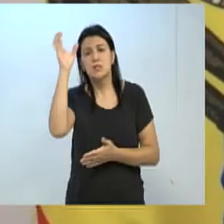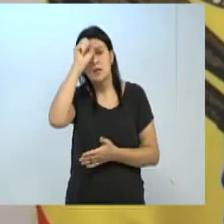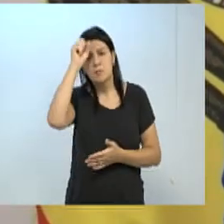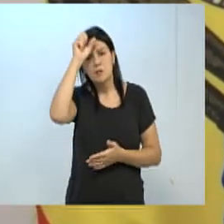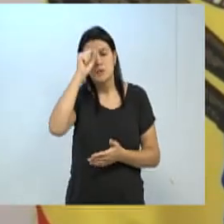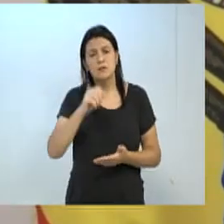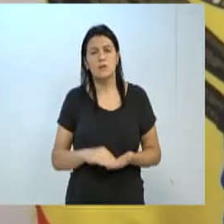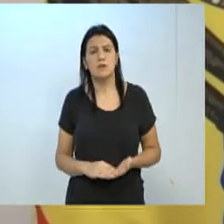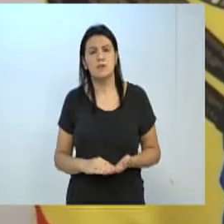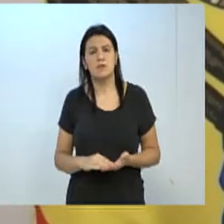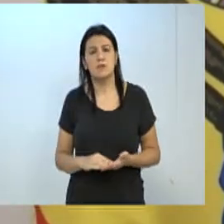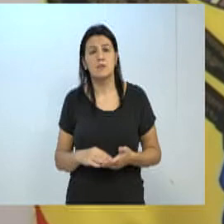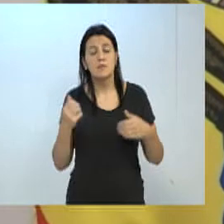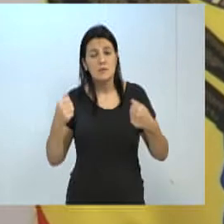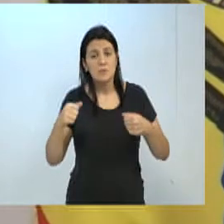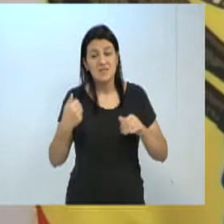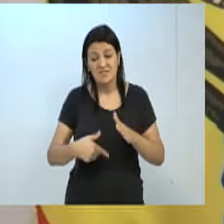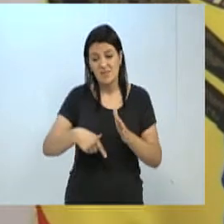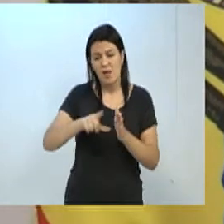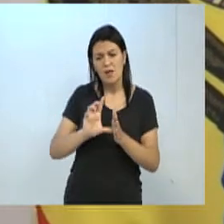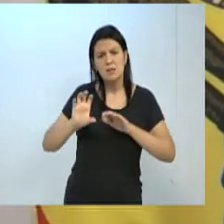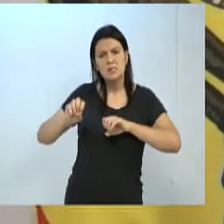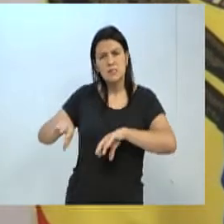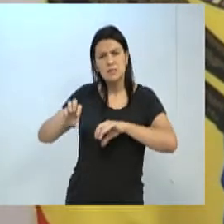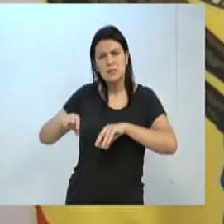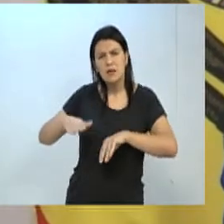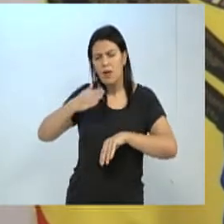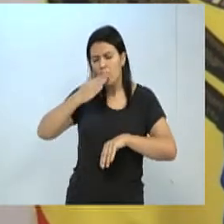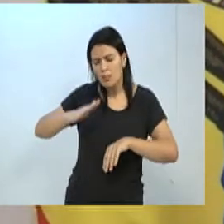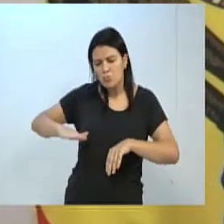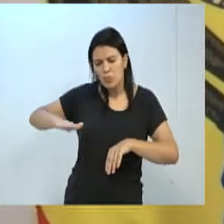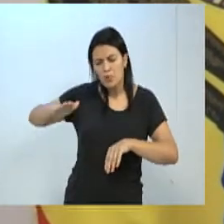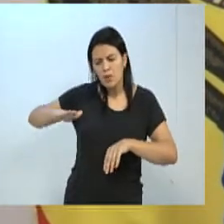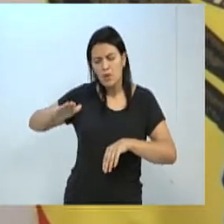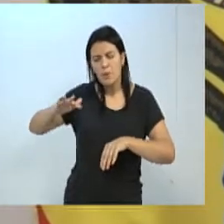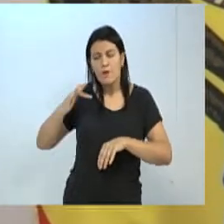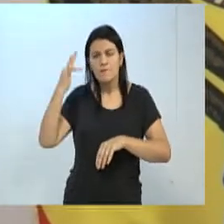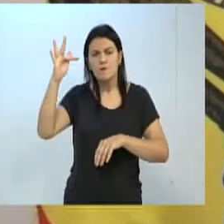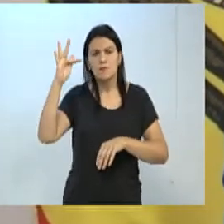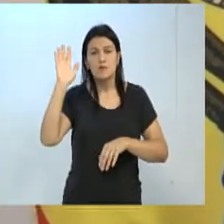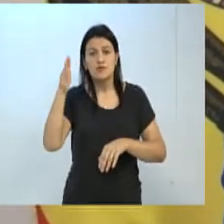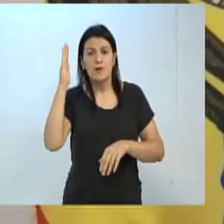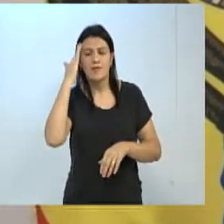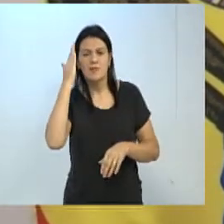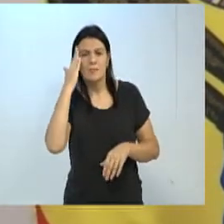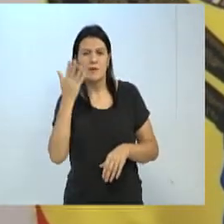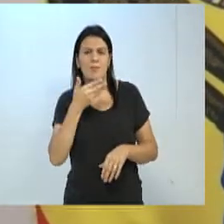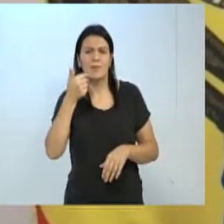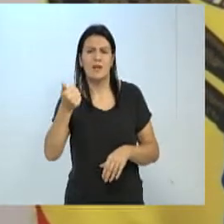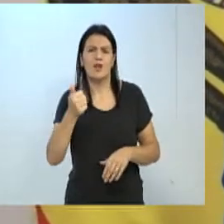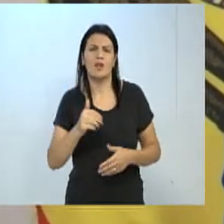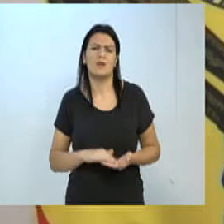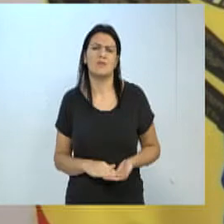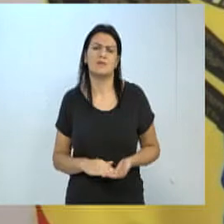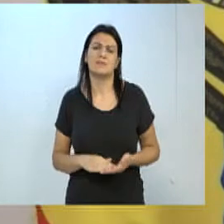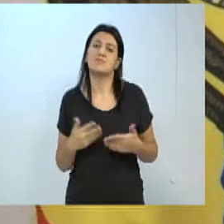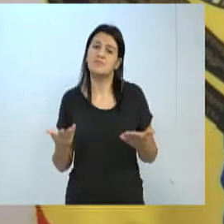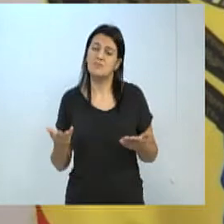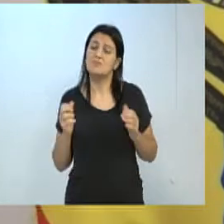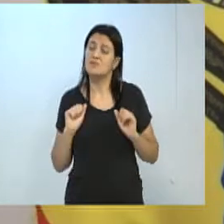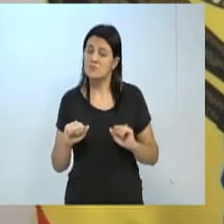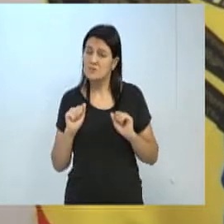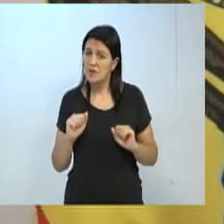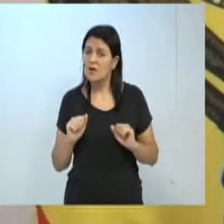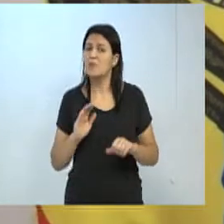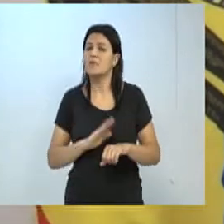você pega um carvão todo tamanho para fazer uma pedrinha. Né? Então, nós temos condições de tentar fazer esse trabalho. Eu já